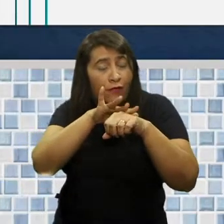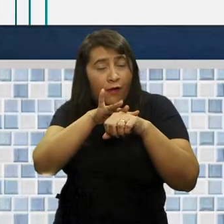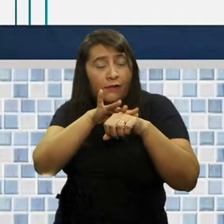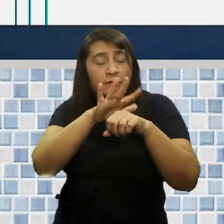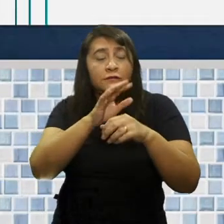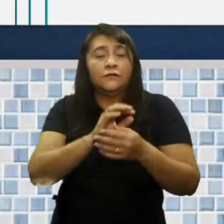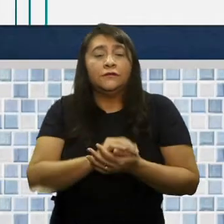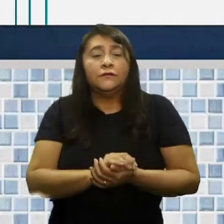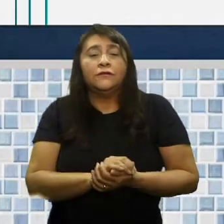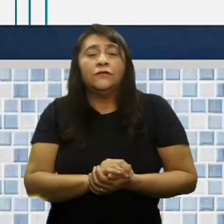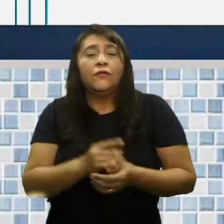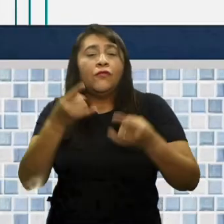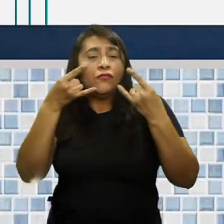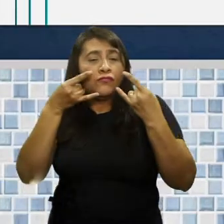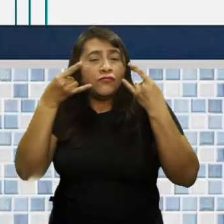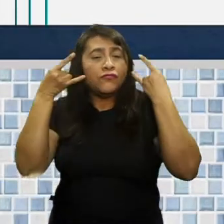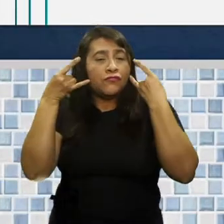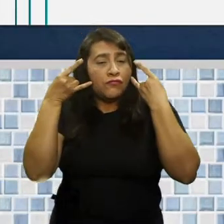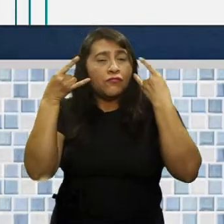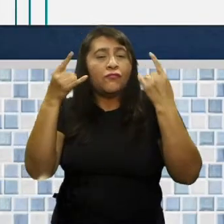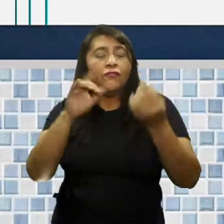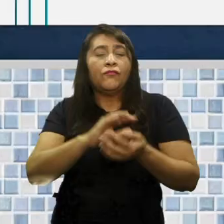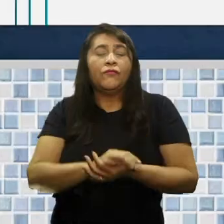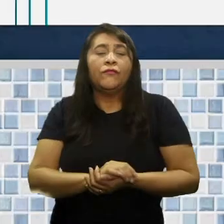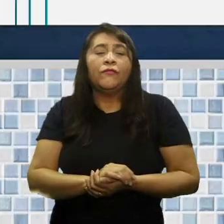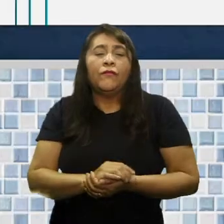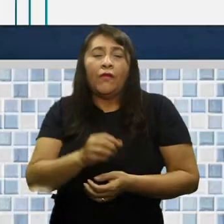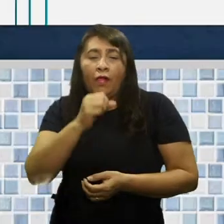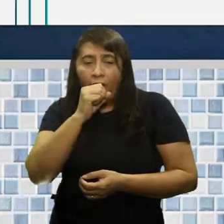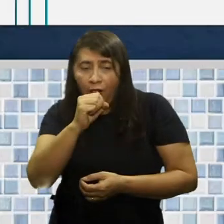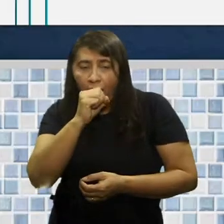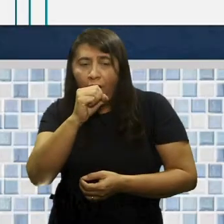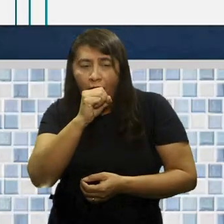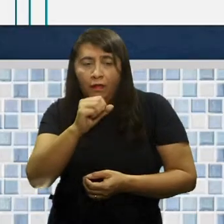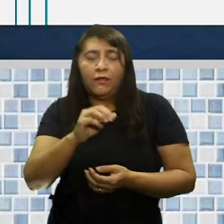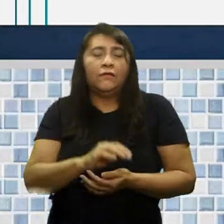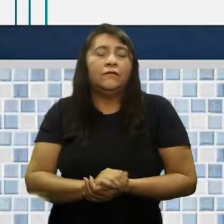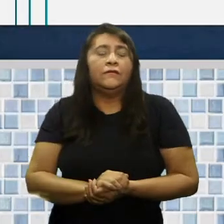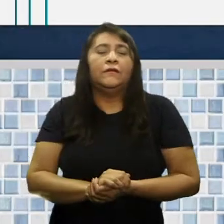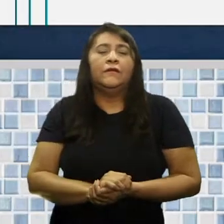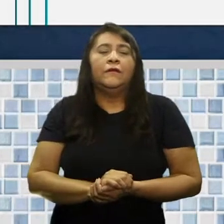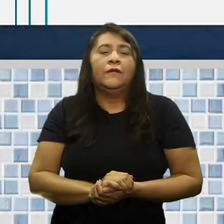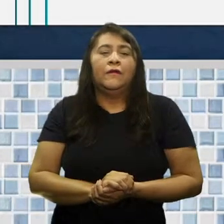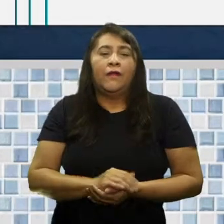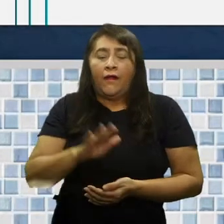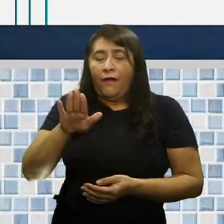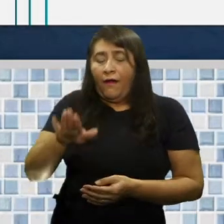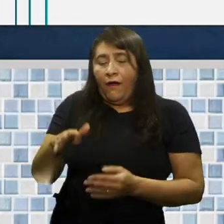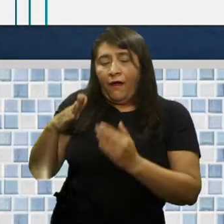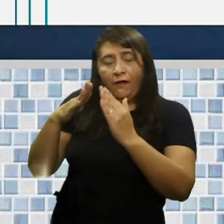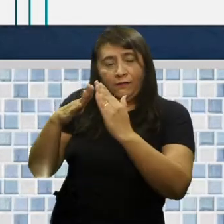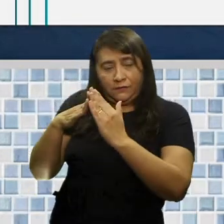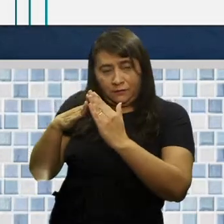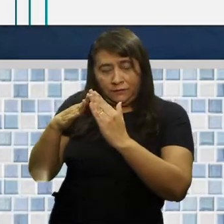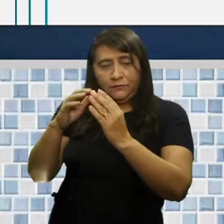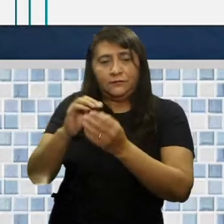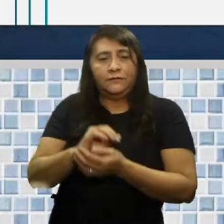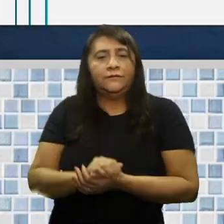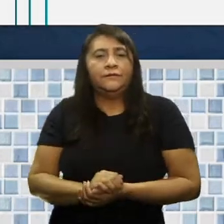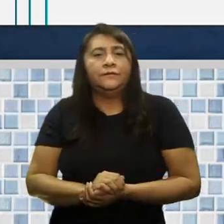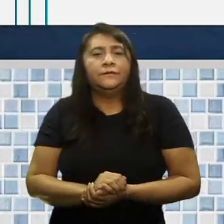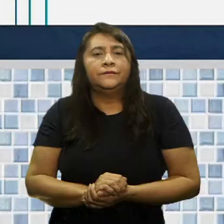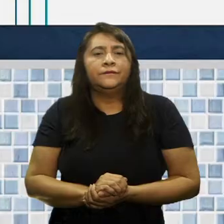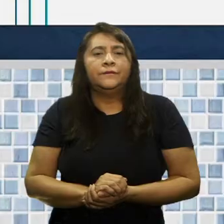mask, use máscara. Cough, tosse. Stay home, ficar em casa. E